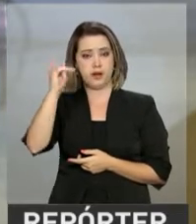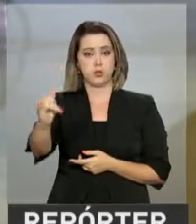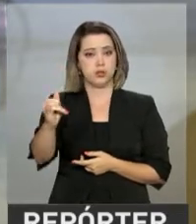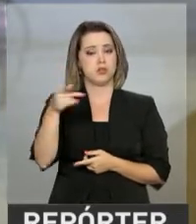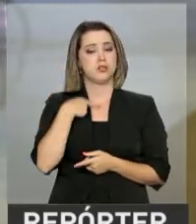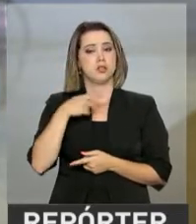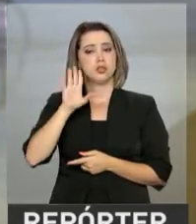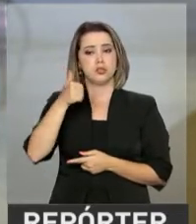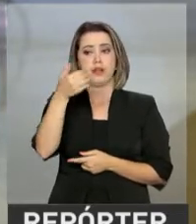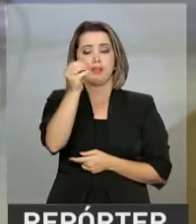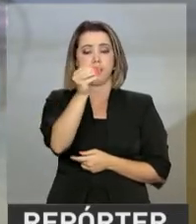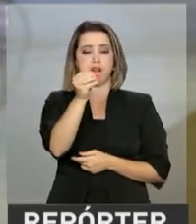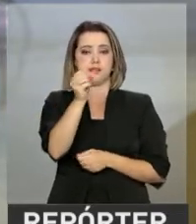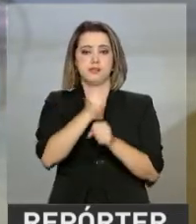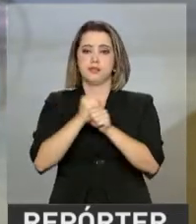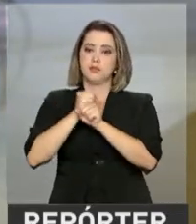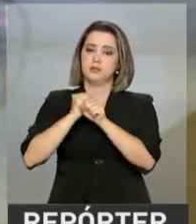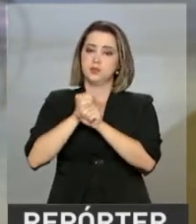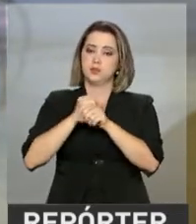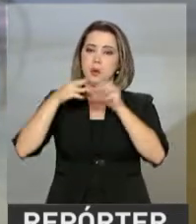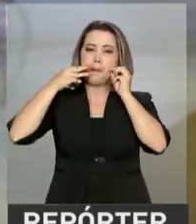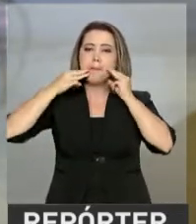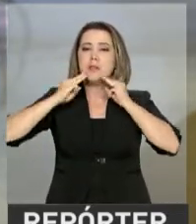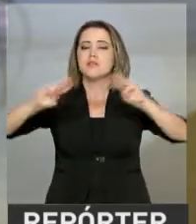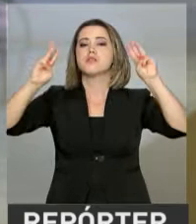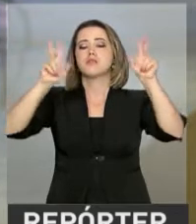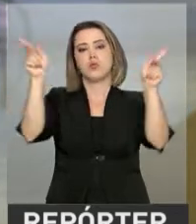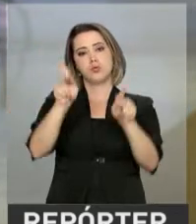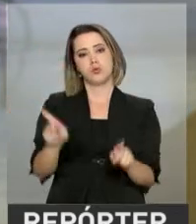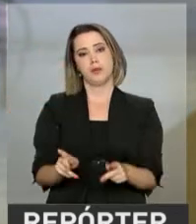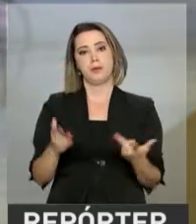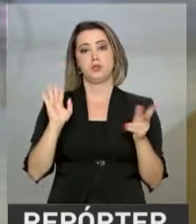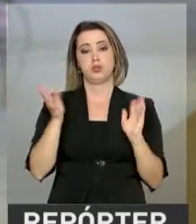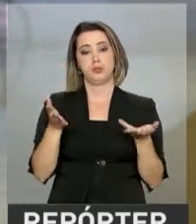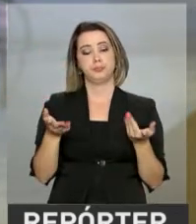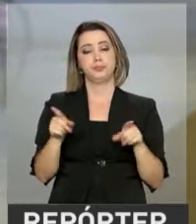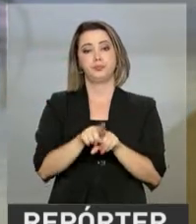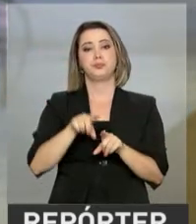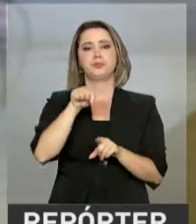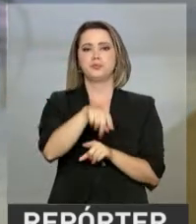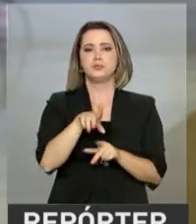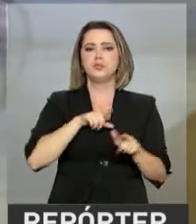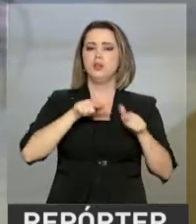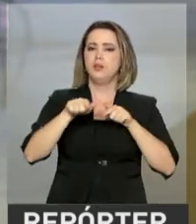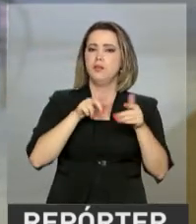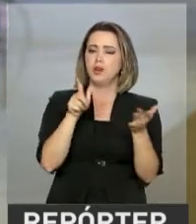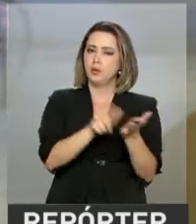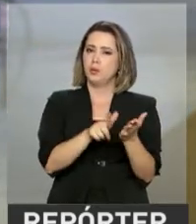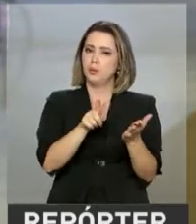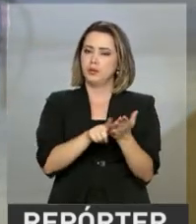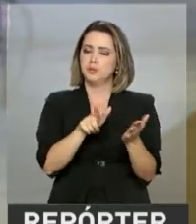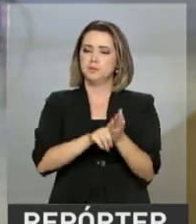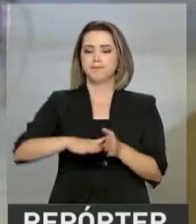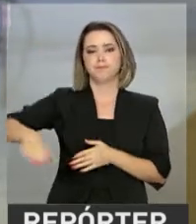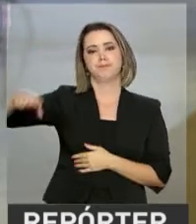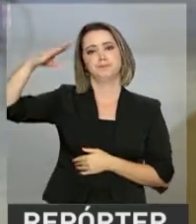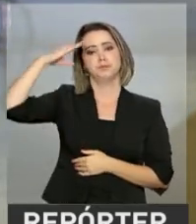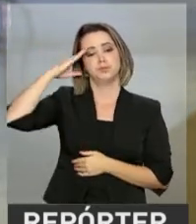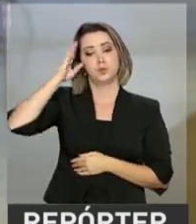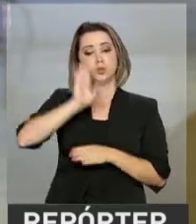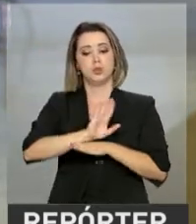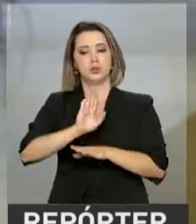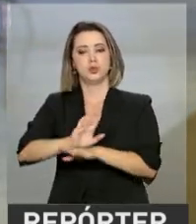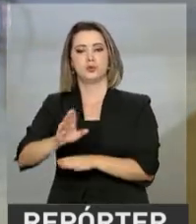mais de dez anos em discurso o presidente michel temer também falou sobre o papel dos militares no apoio ao país